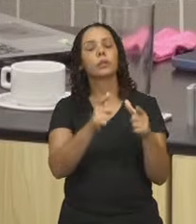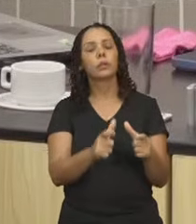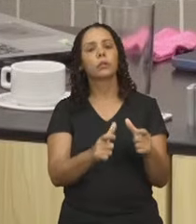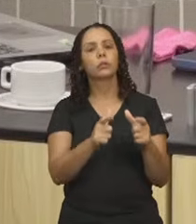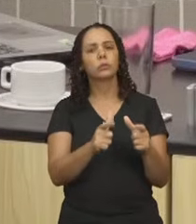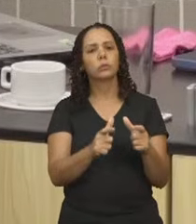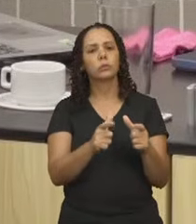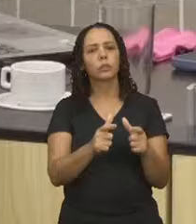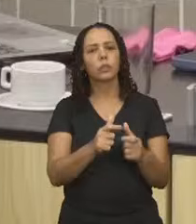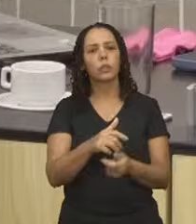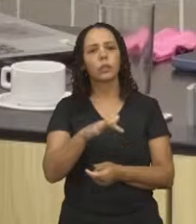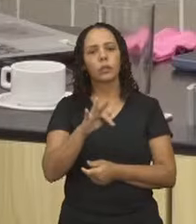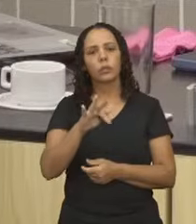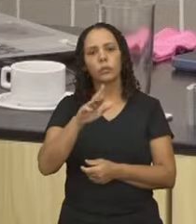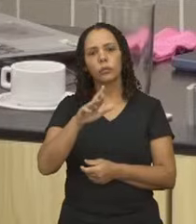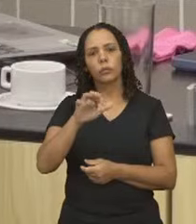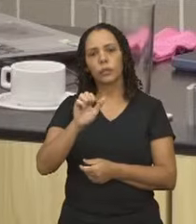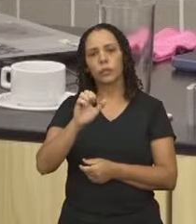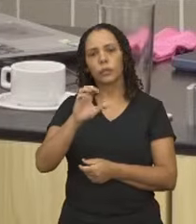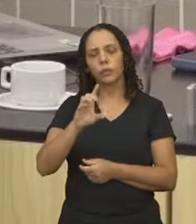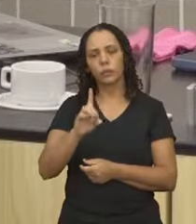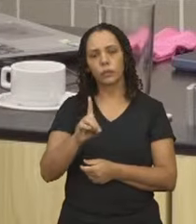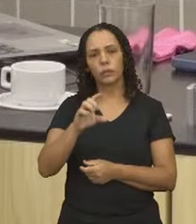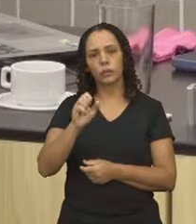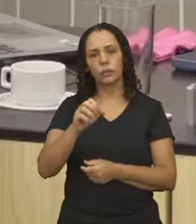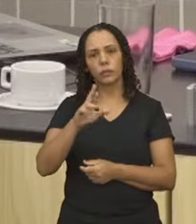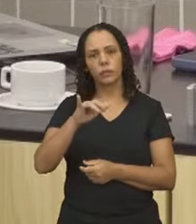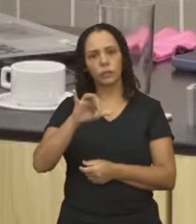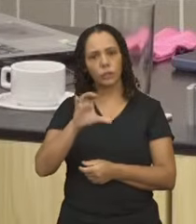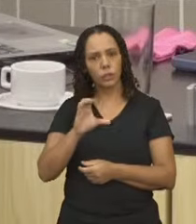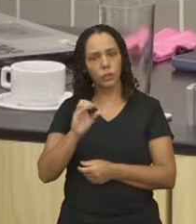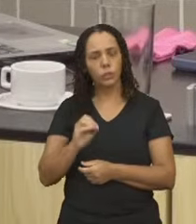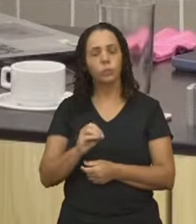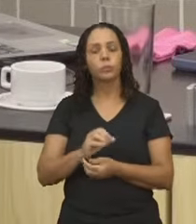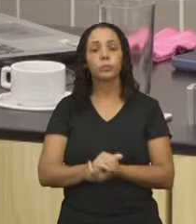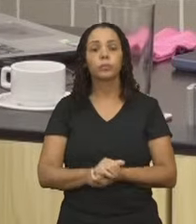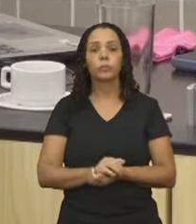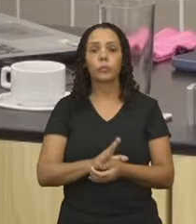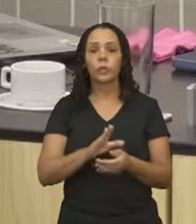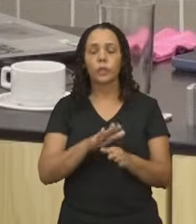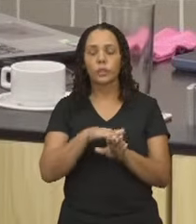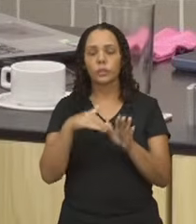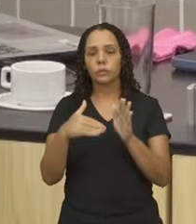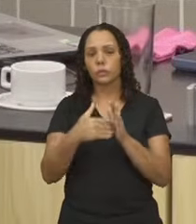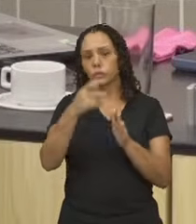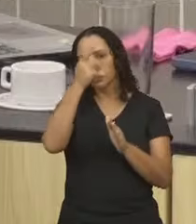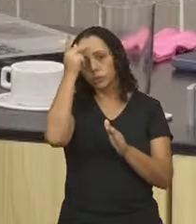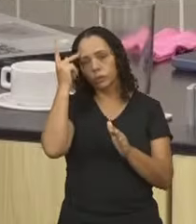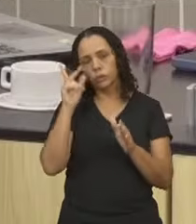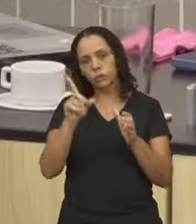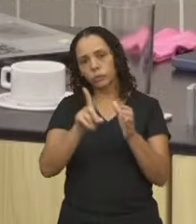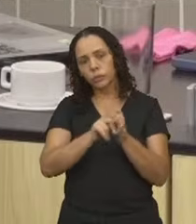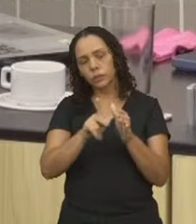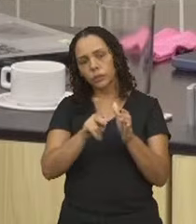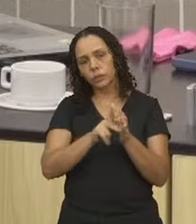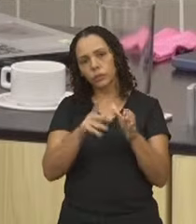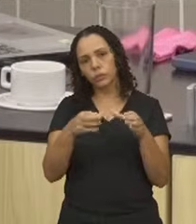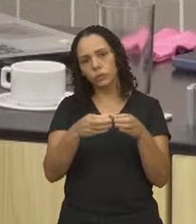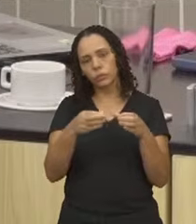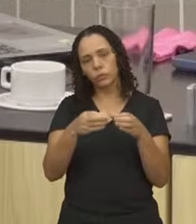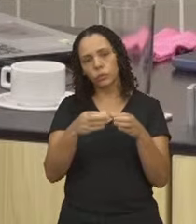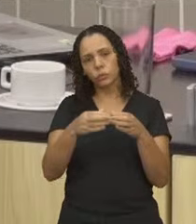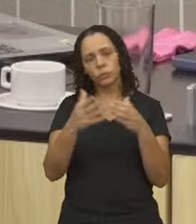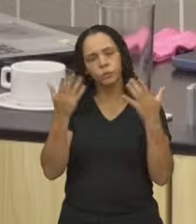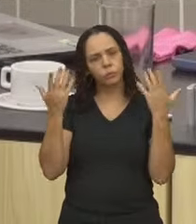neste município. A todos os integrantes do Clube Amigos do Fusca, nossos sinceros parabéns para essa trajetória de